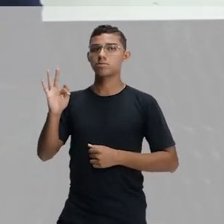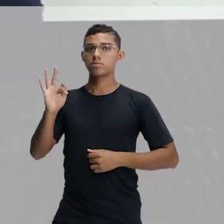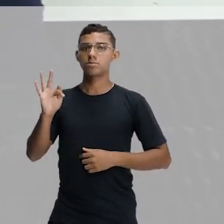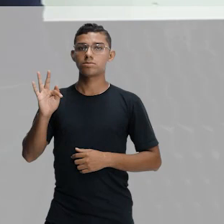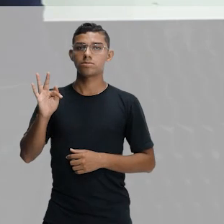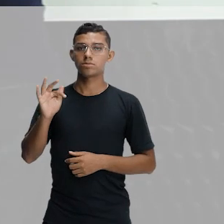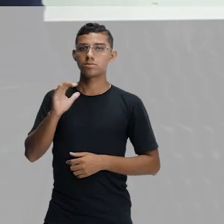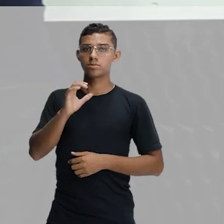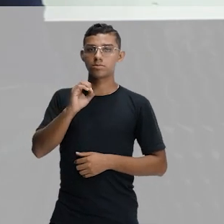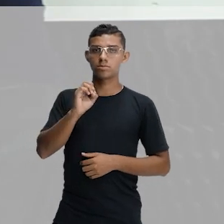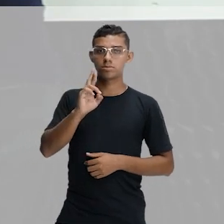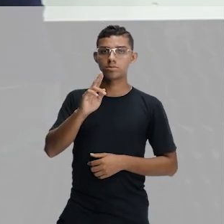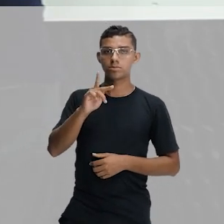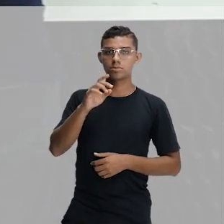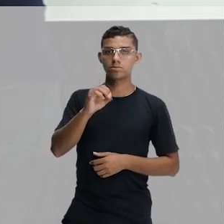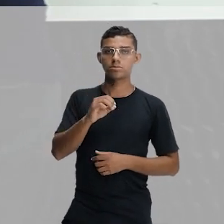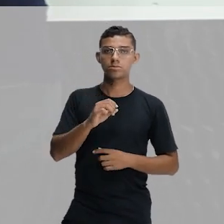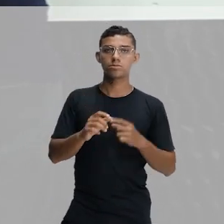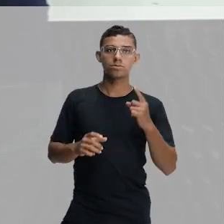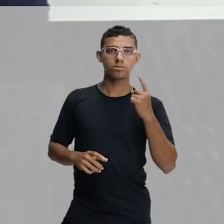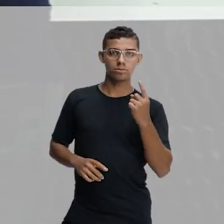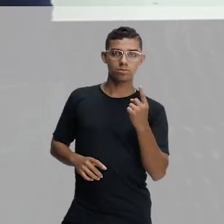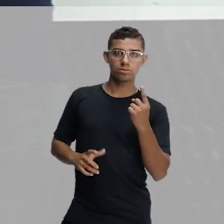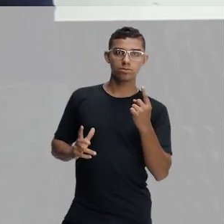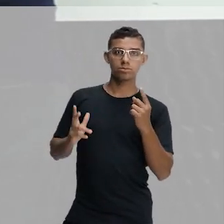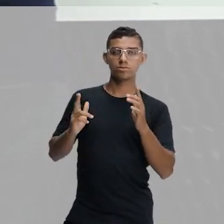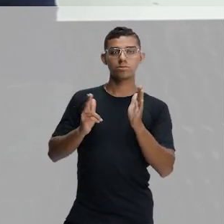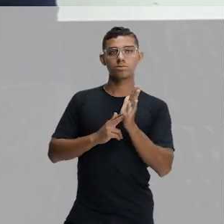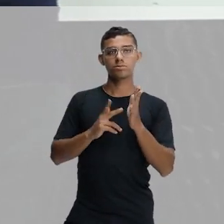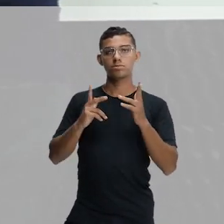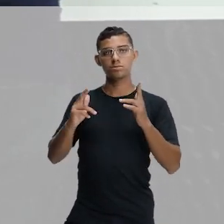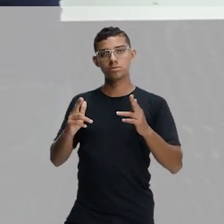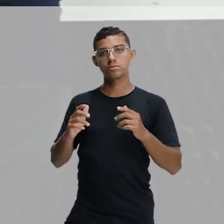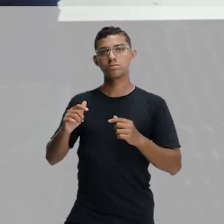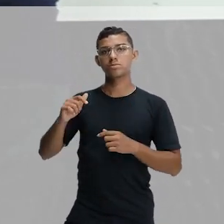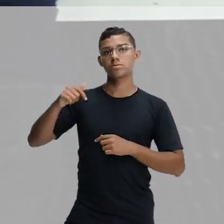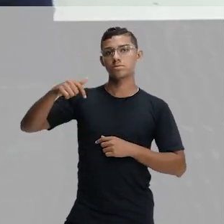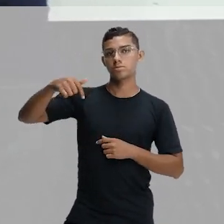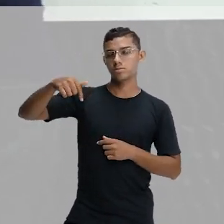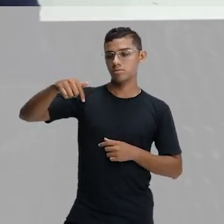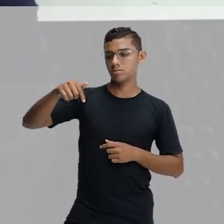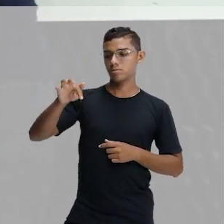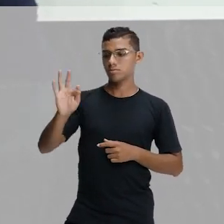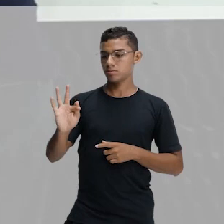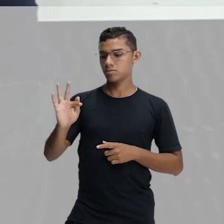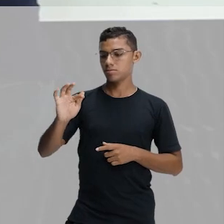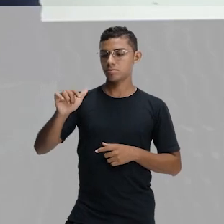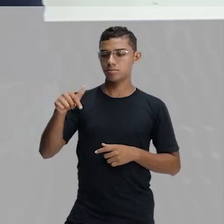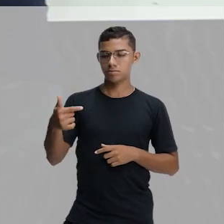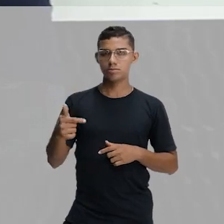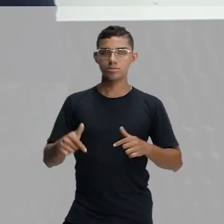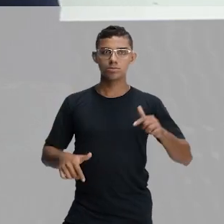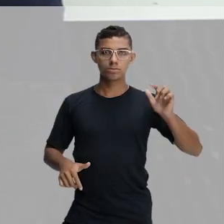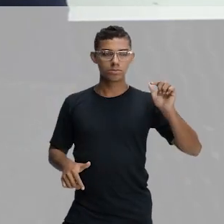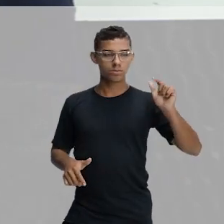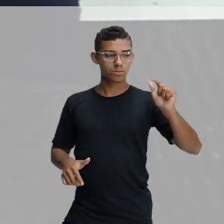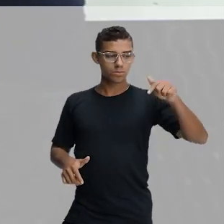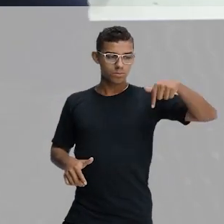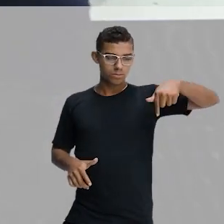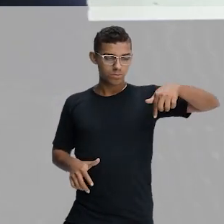1, ele é igual à carga final do corpo 2.